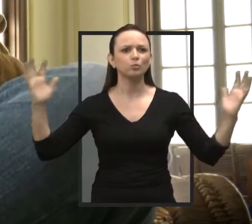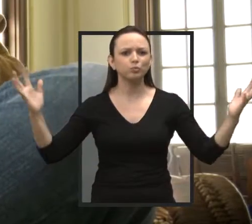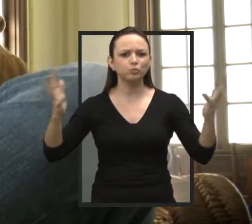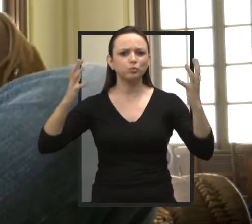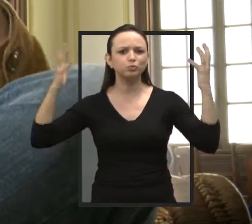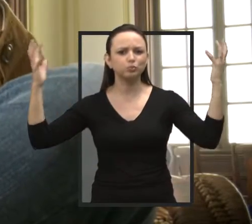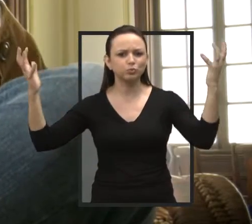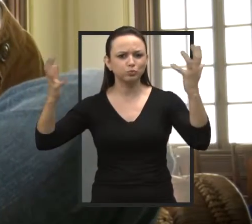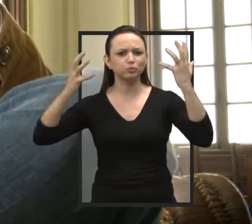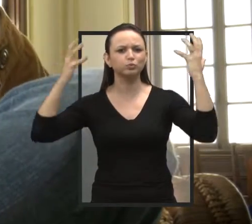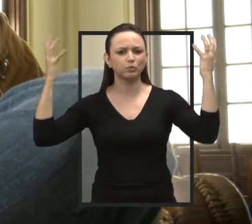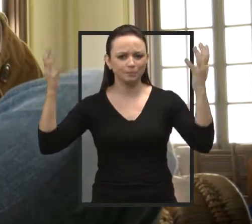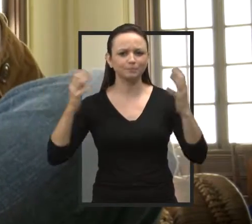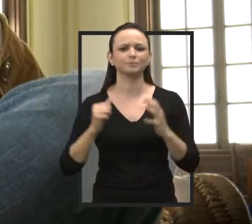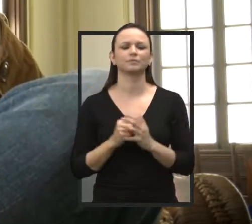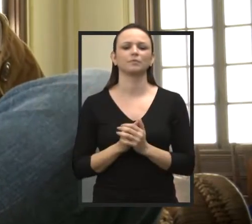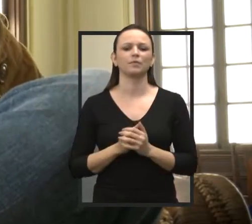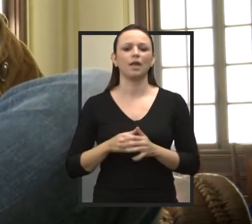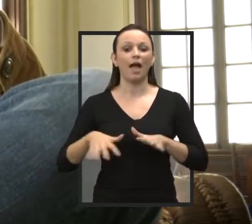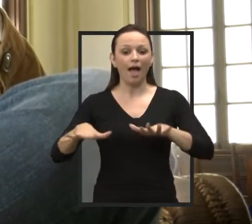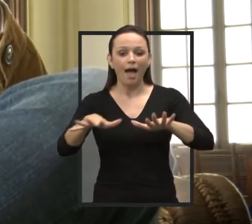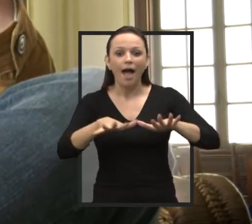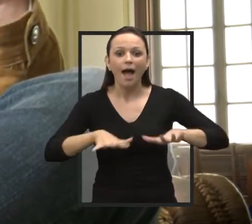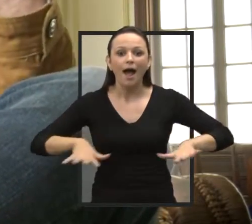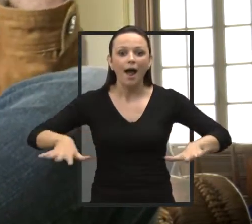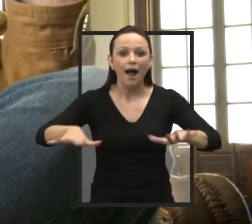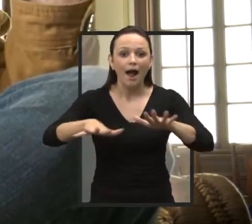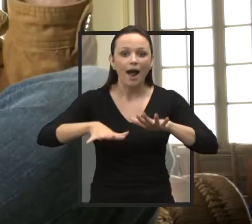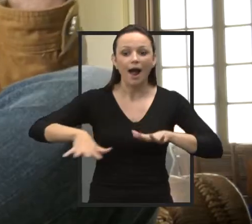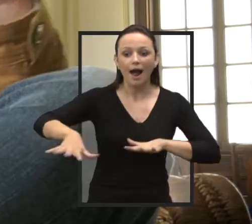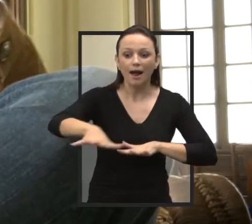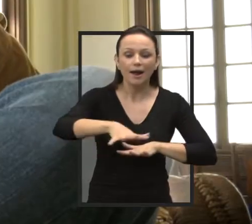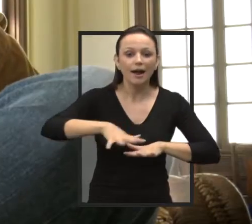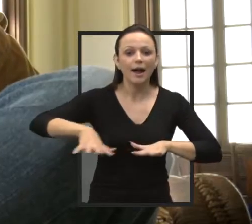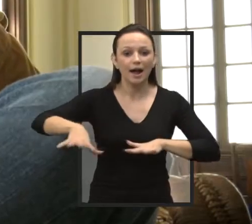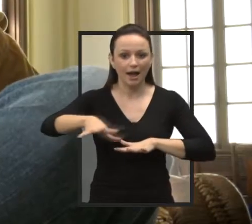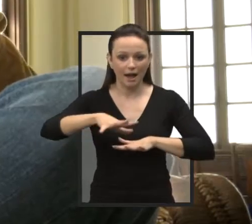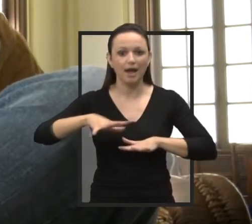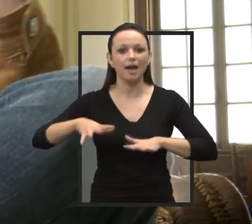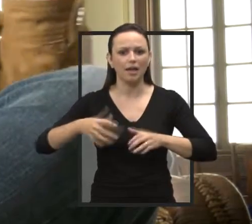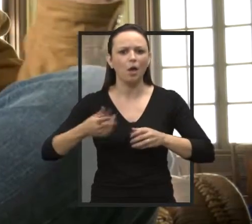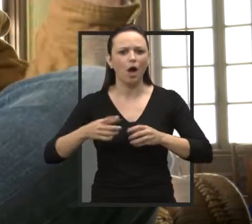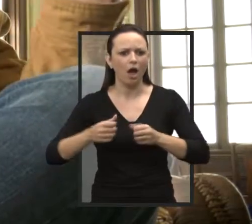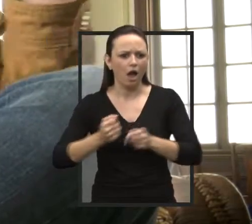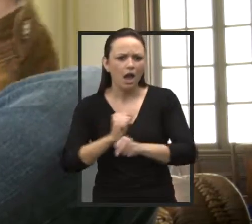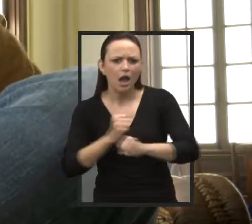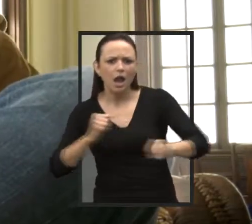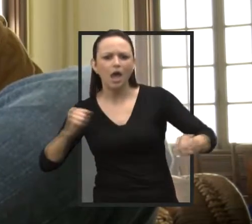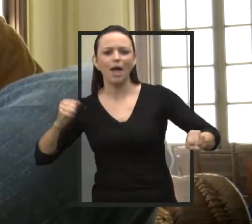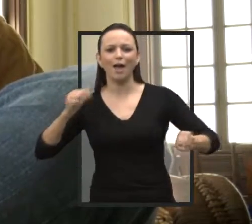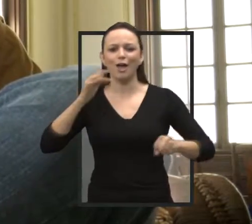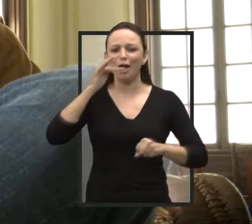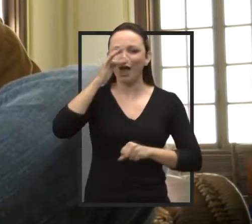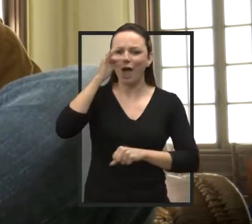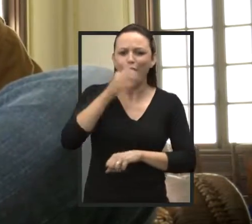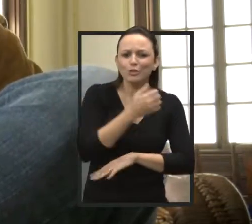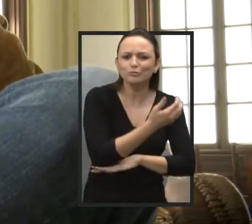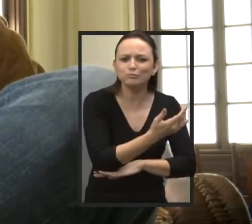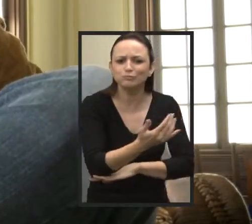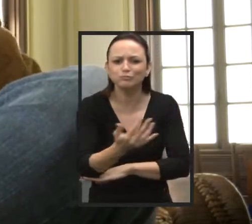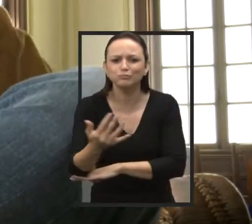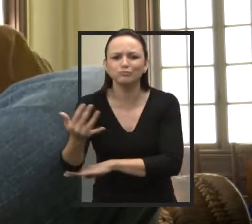maior ventilação, sempre em áreas com recursos grandes,